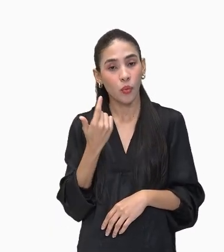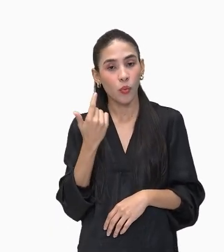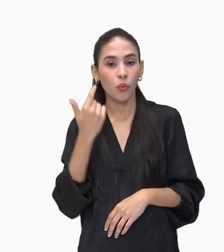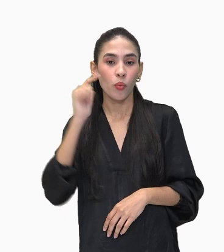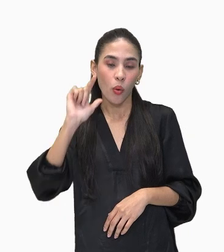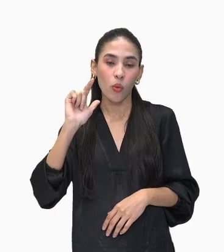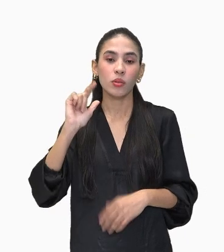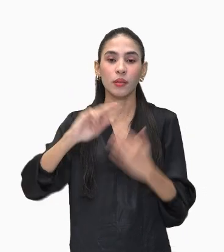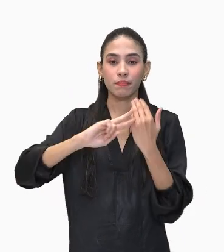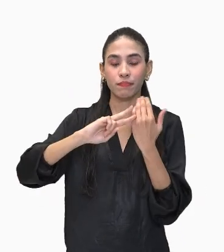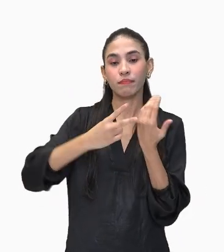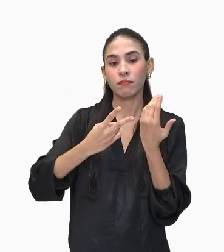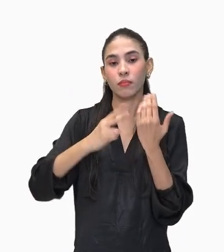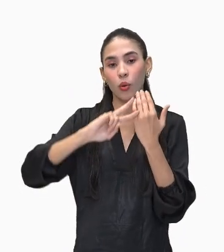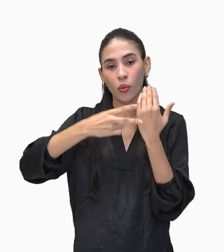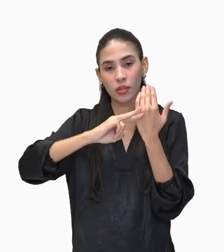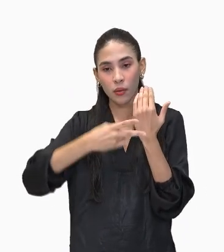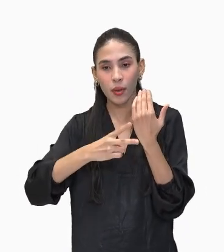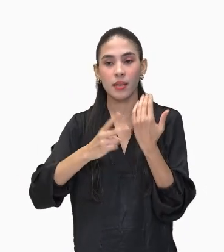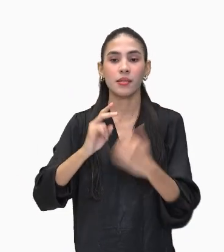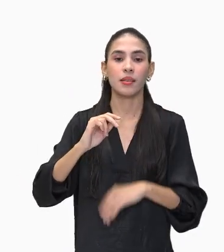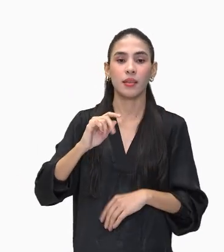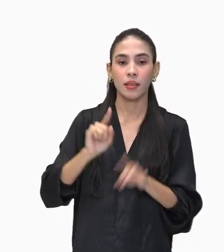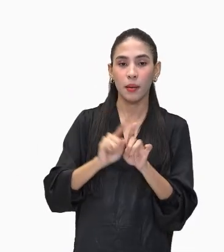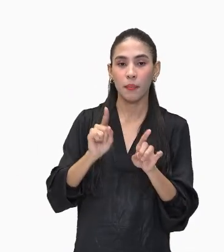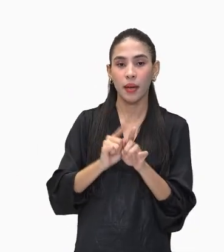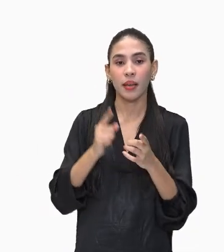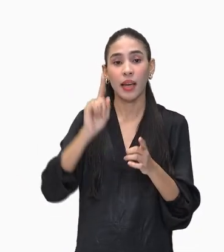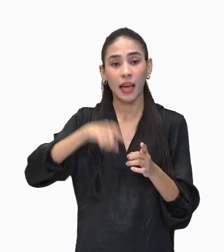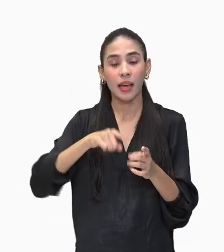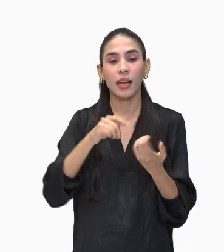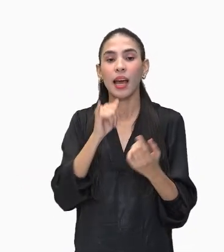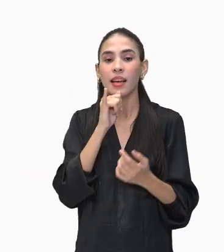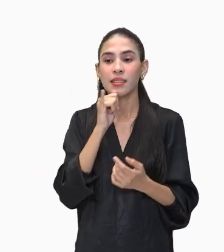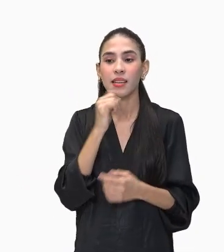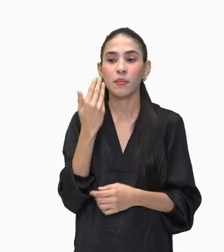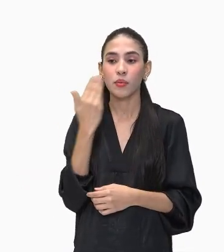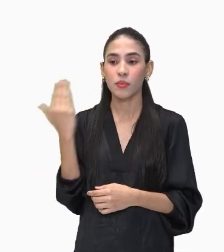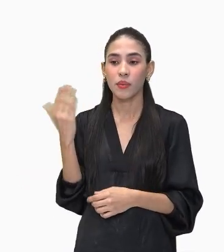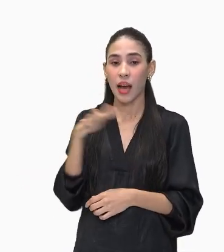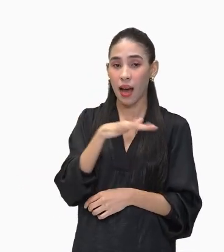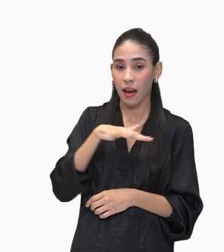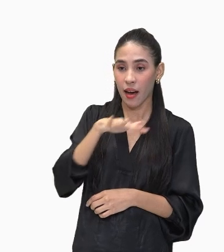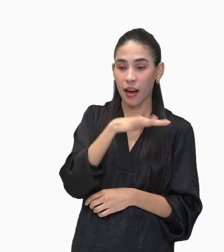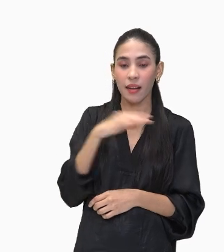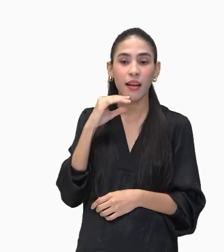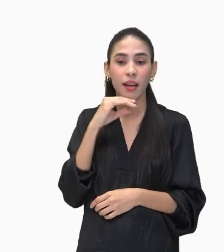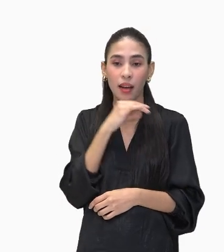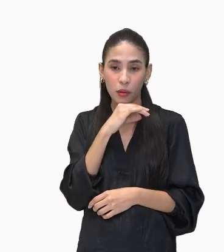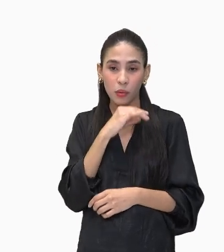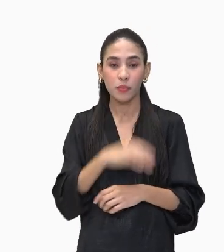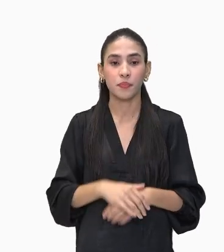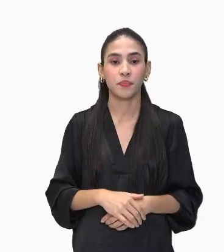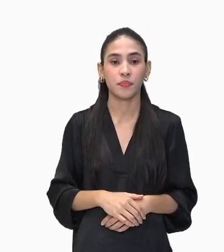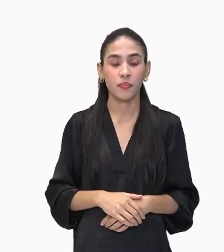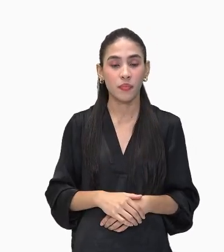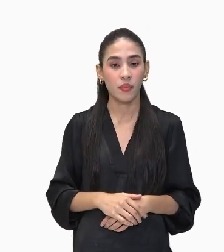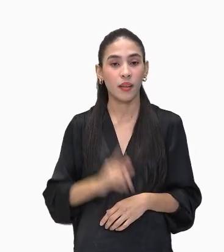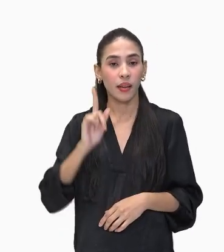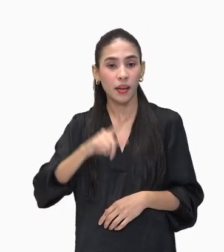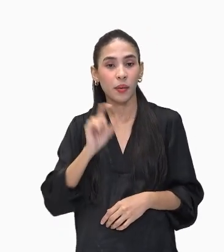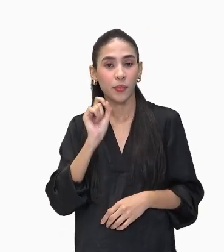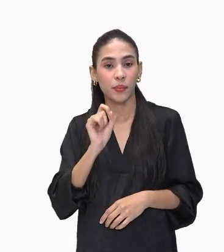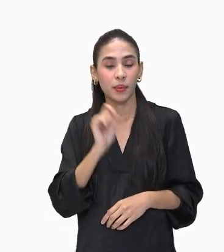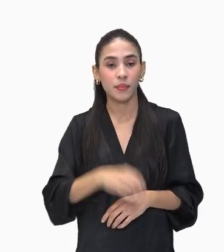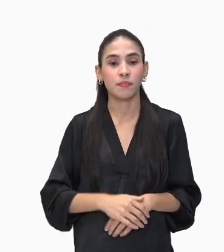fenômeno relacionado à poluição atmosférica são as ilhas de calor. As ilhas de calor, elas